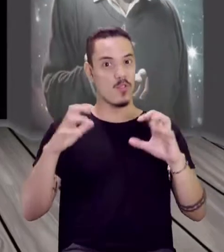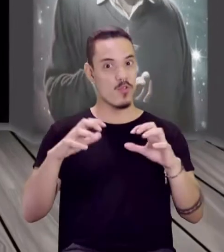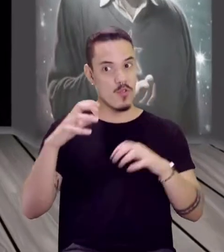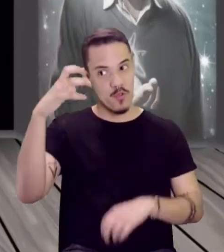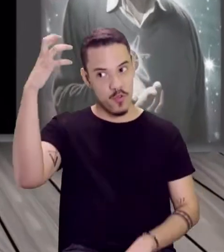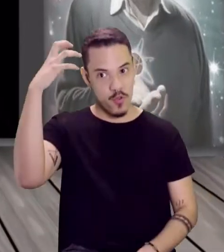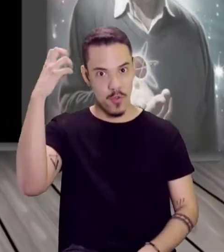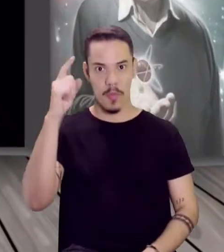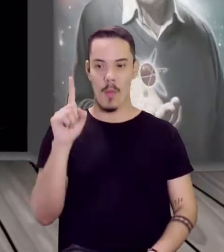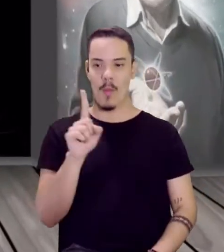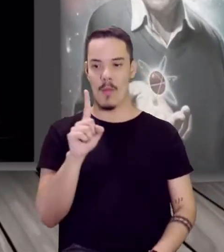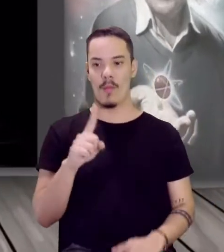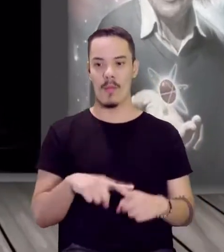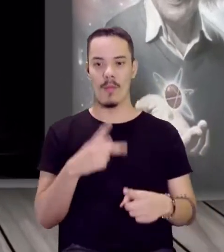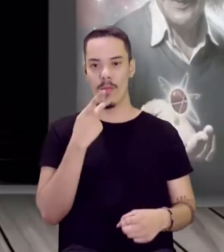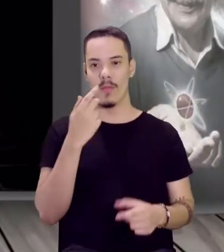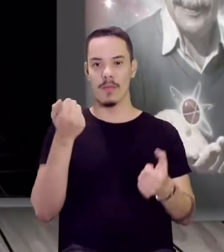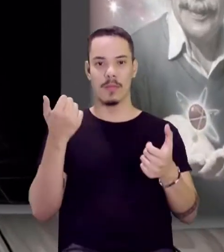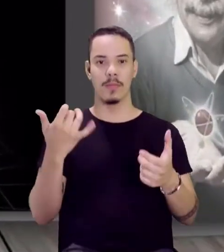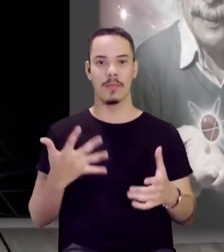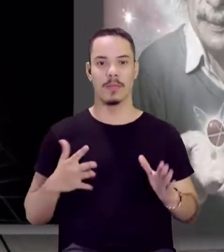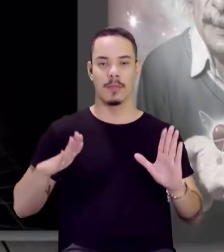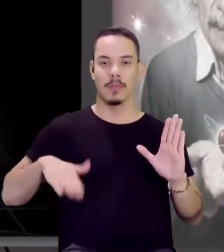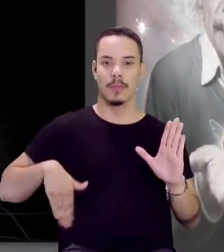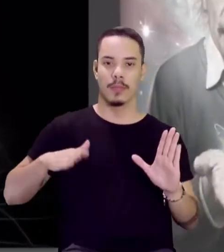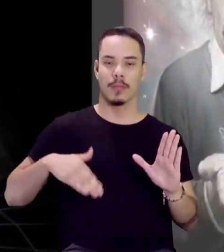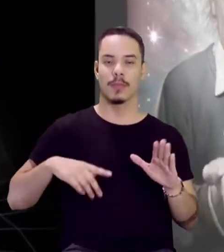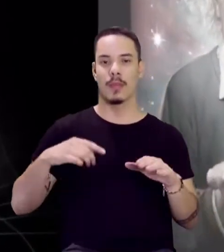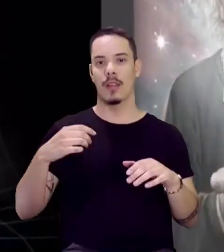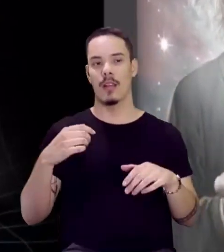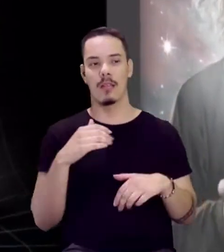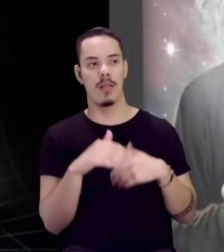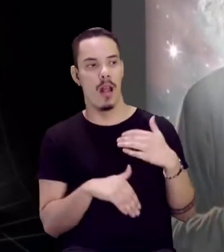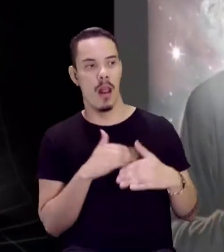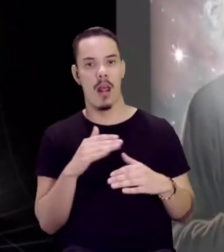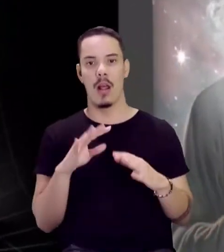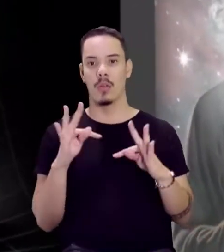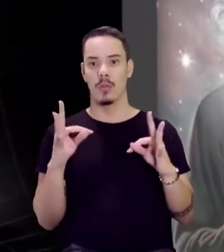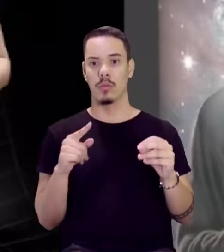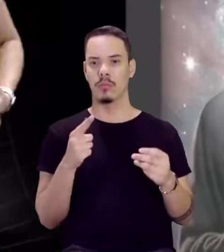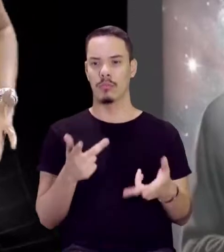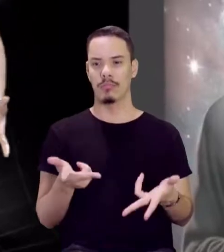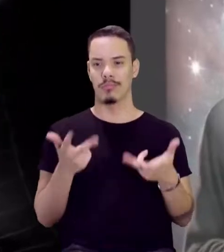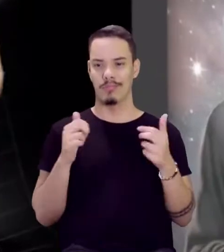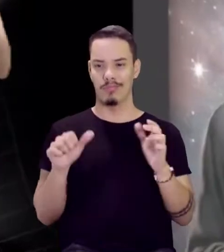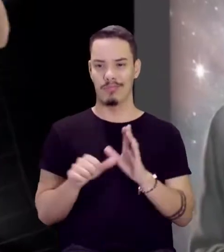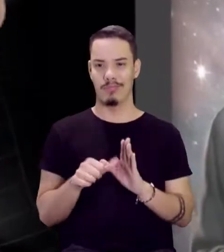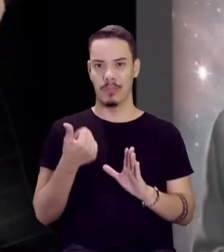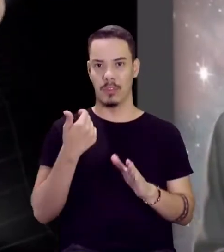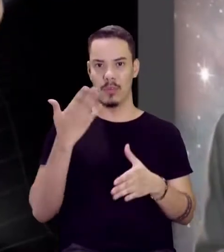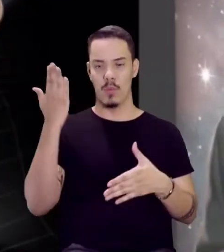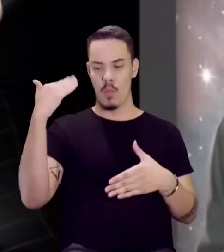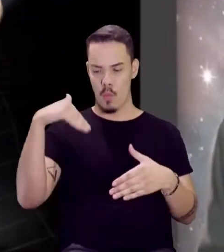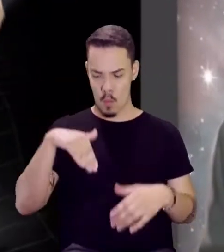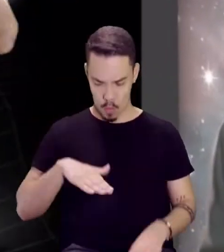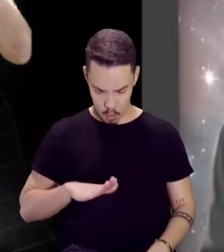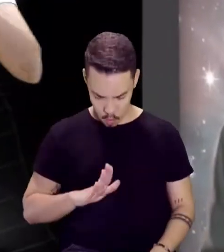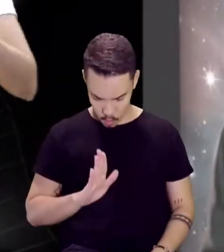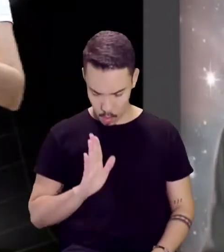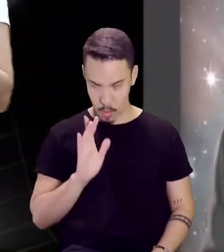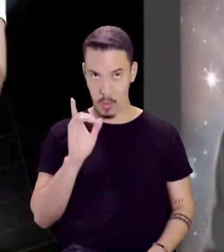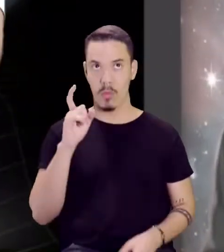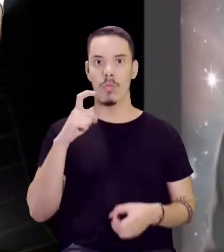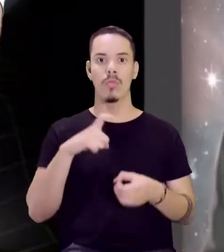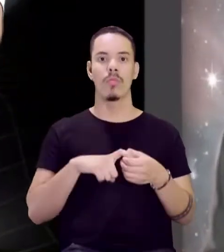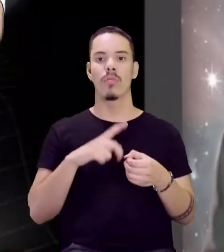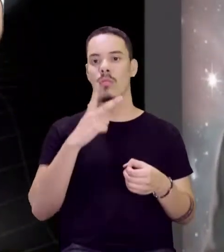você precisa mergulhar, ficar imerso lá na... Justamente. Aí você percebe, né? Na primeira vez que você mergulha, parece que você volta, assim... Parece que tem alguma